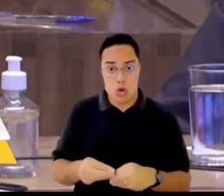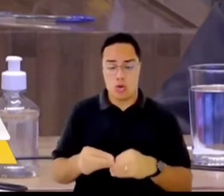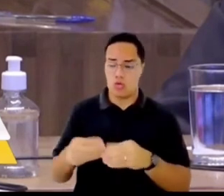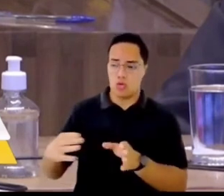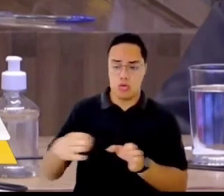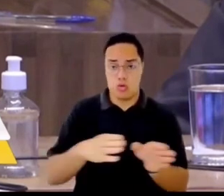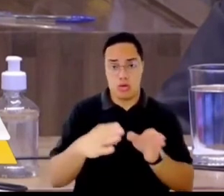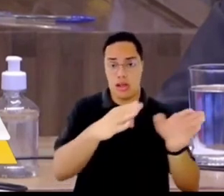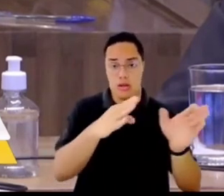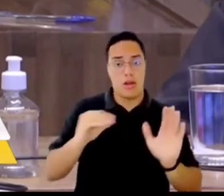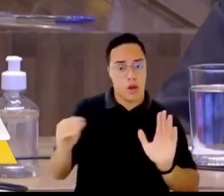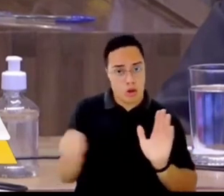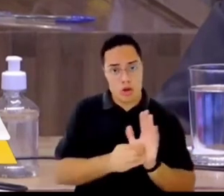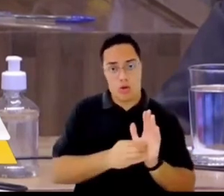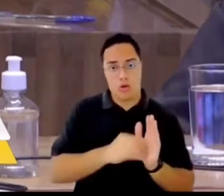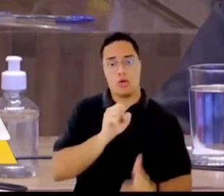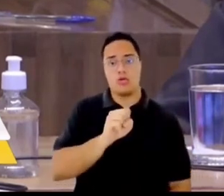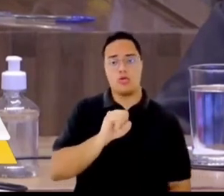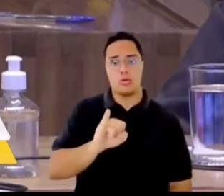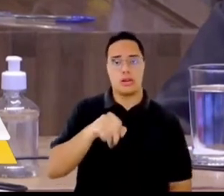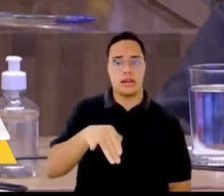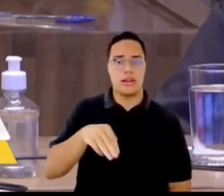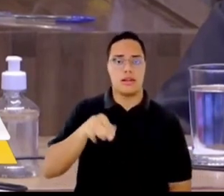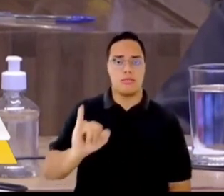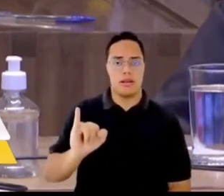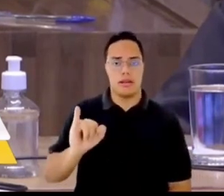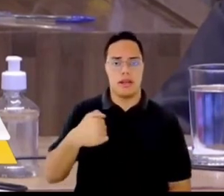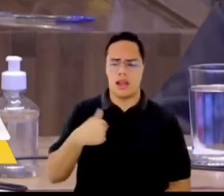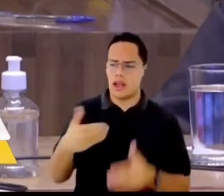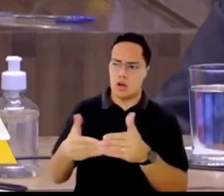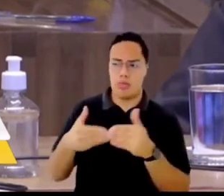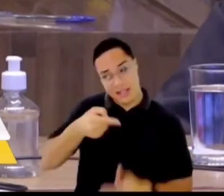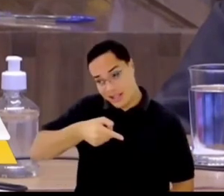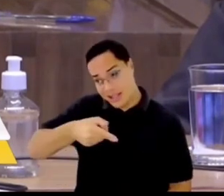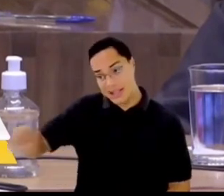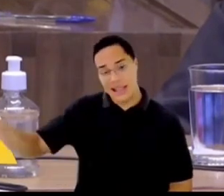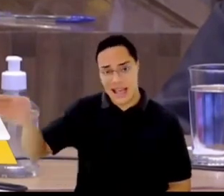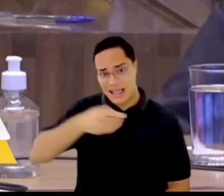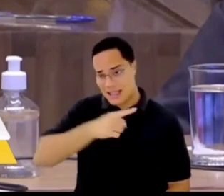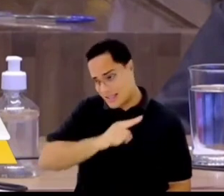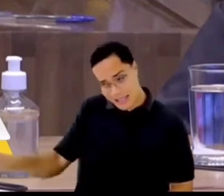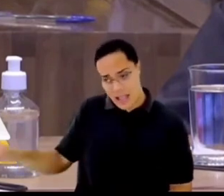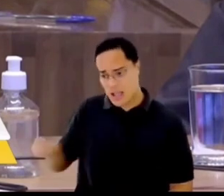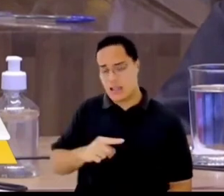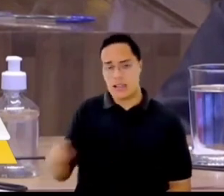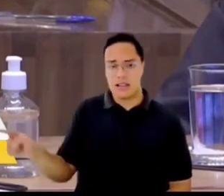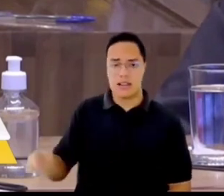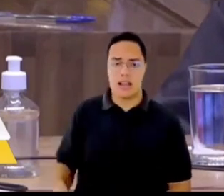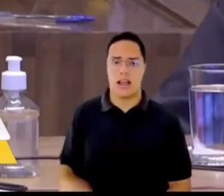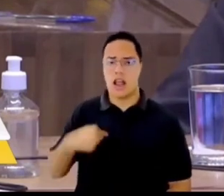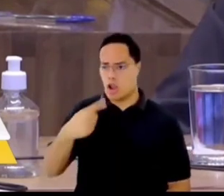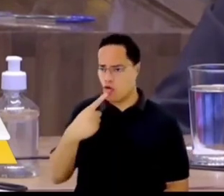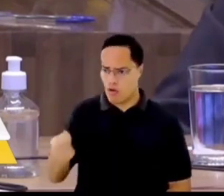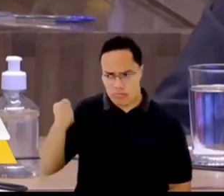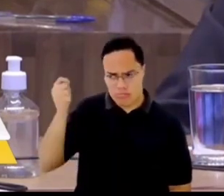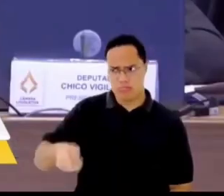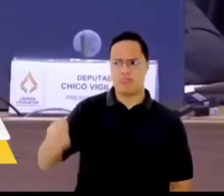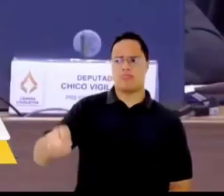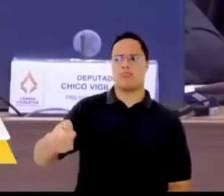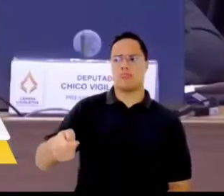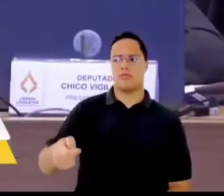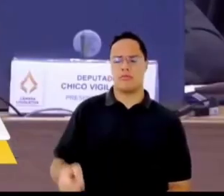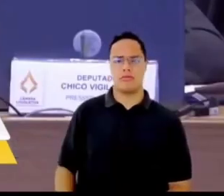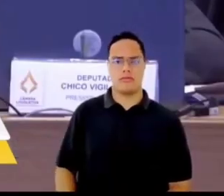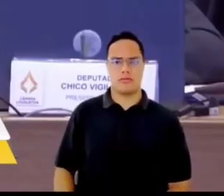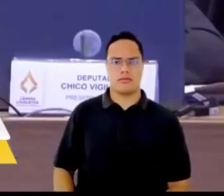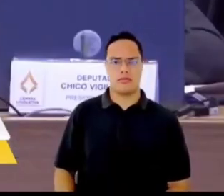CIMI, né, e pedi para ele descer do carro, usei até um pouco de... mas fui grosso, quase violento com ele, mas eu tinha medo. Você